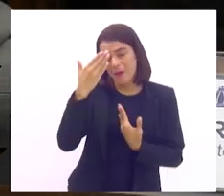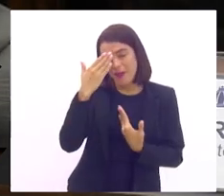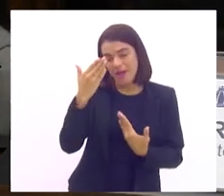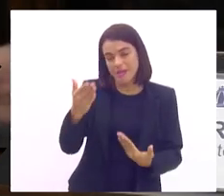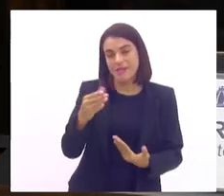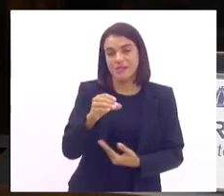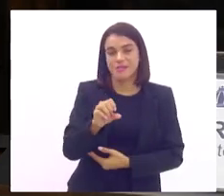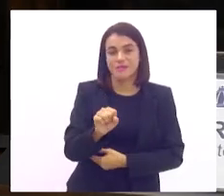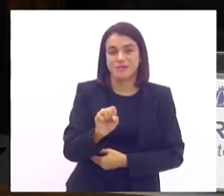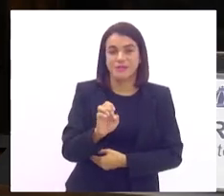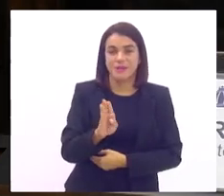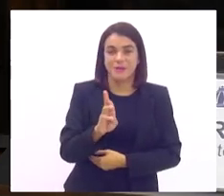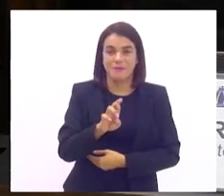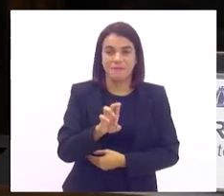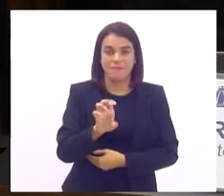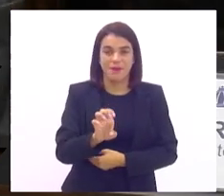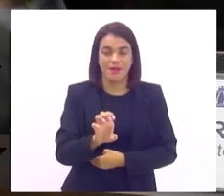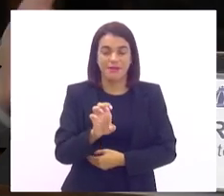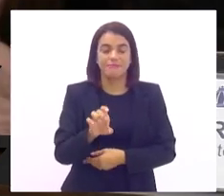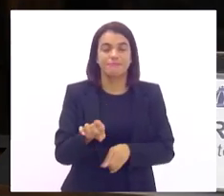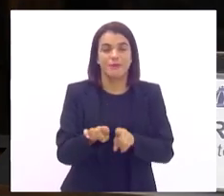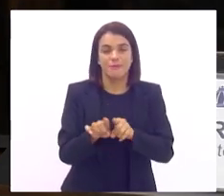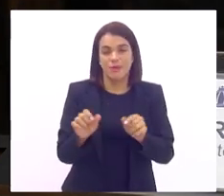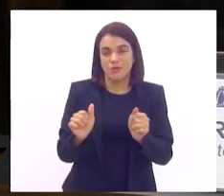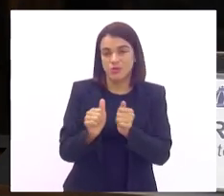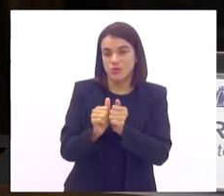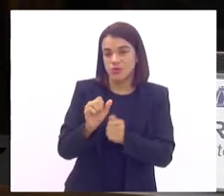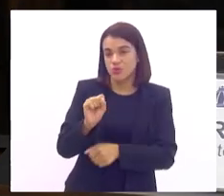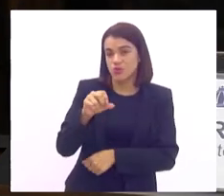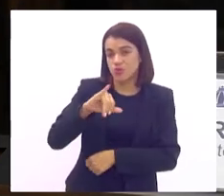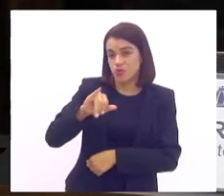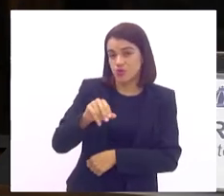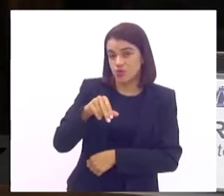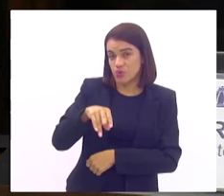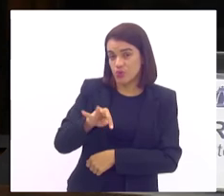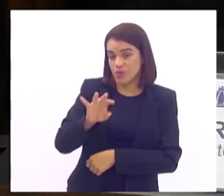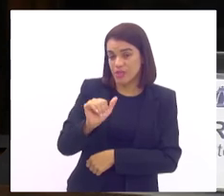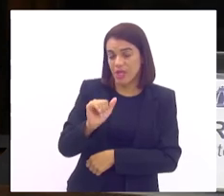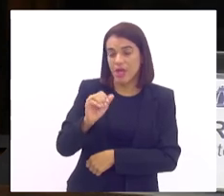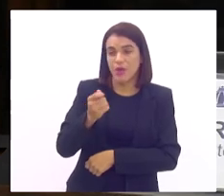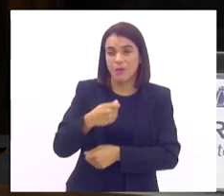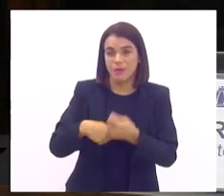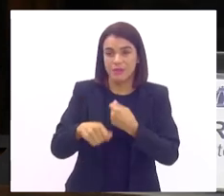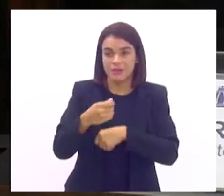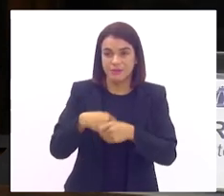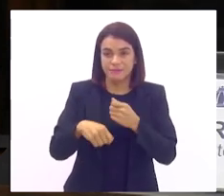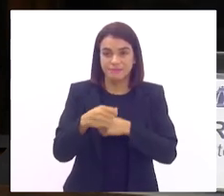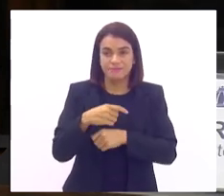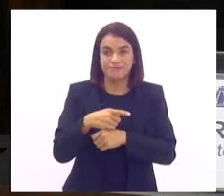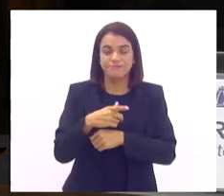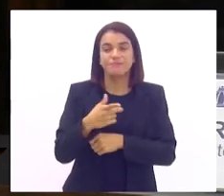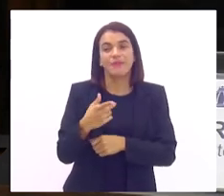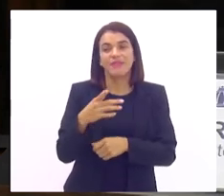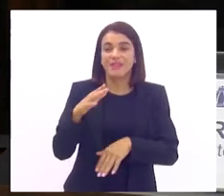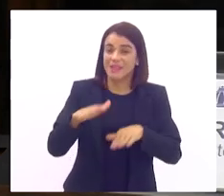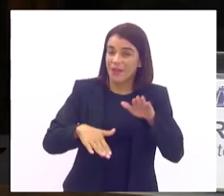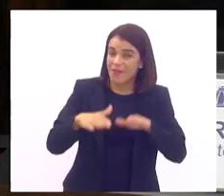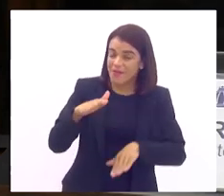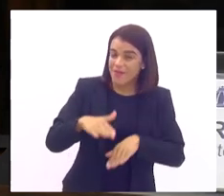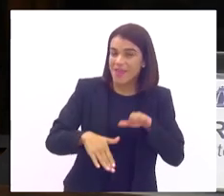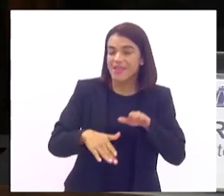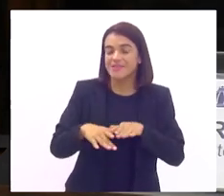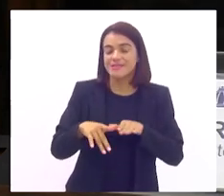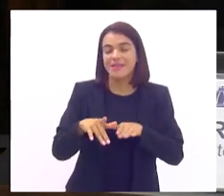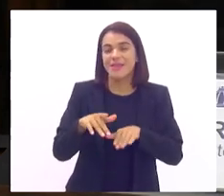Sebrae, CRC, Junta Comercial, e Cefaz, e vamos botar. A ideia é talvez trazer cerca